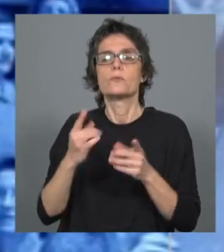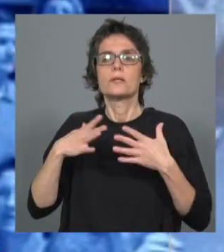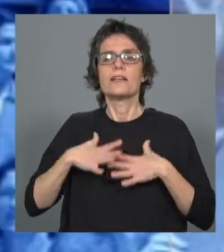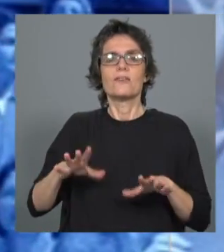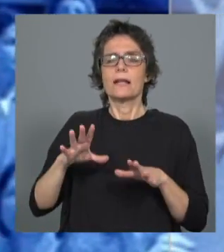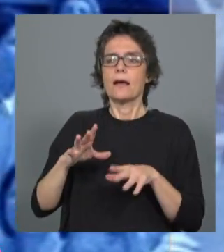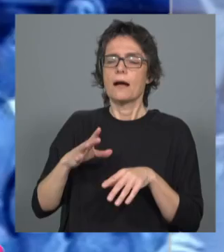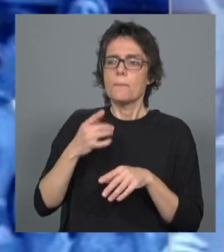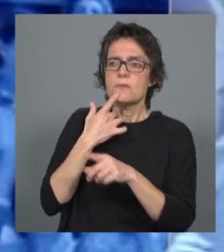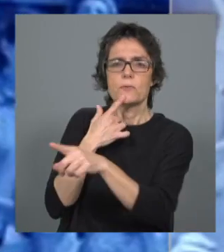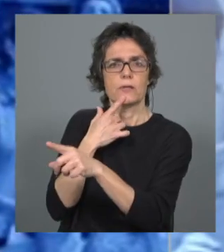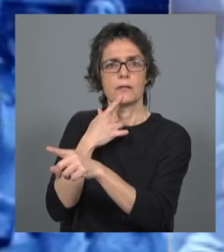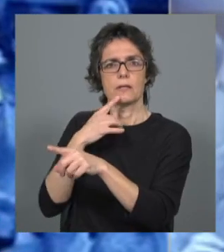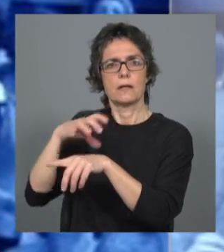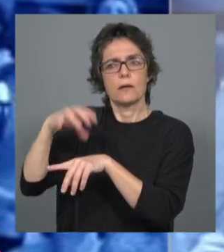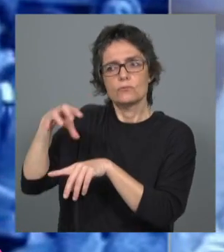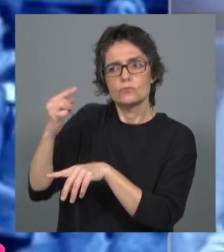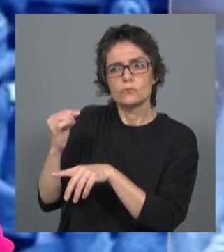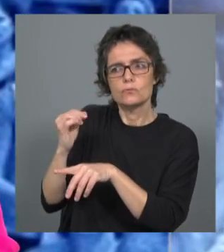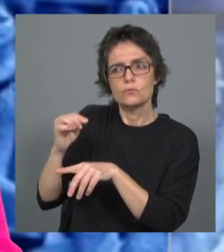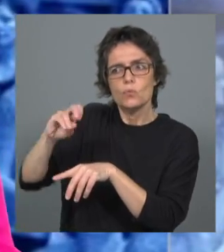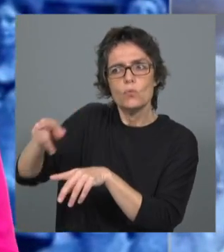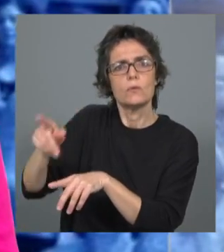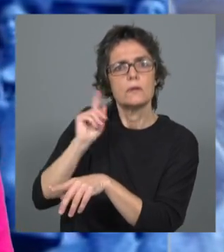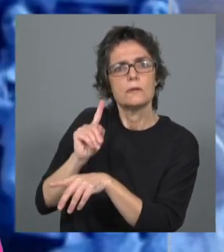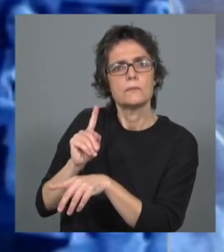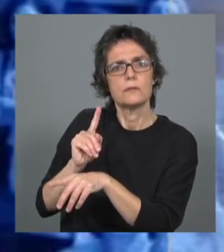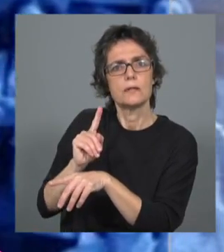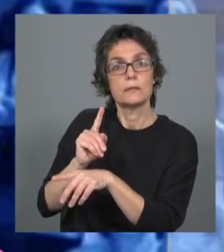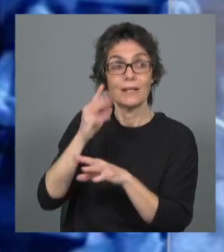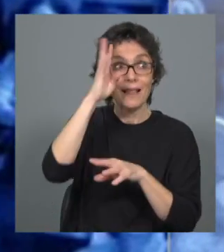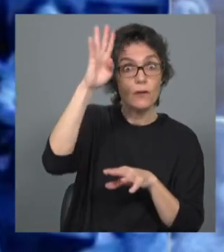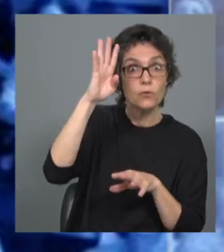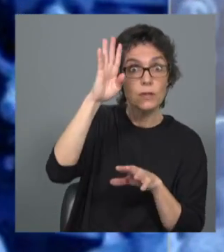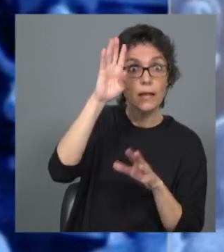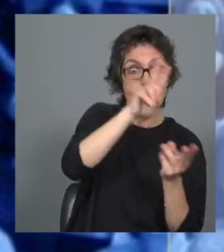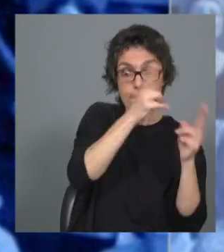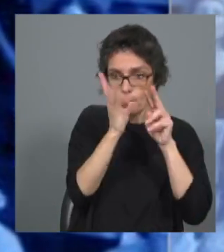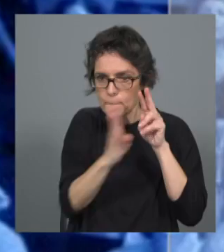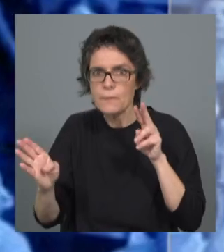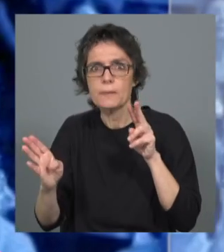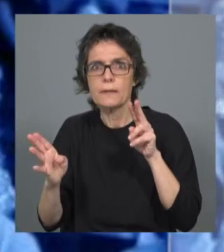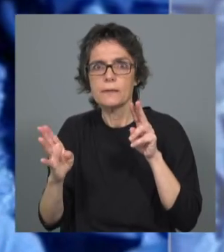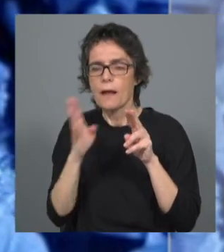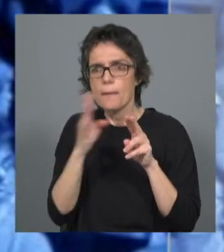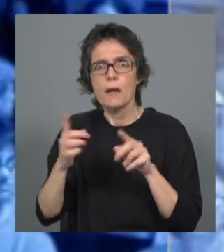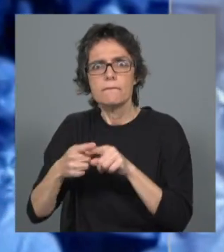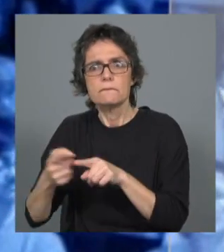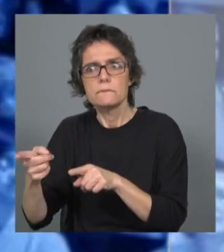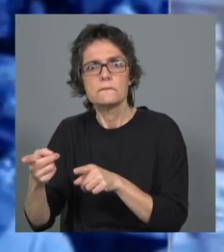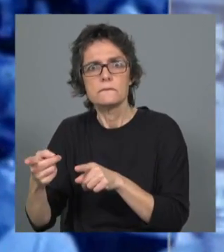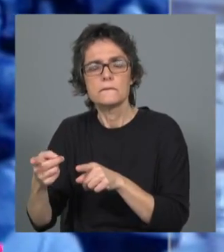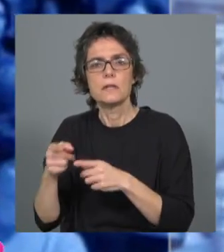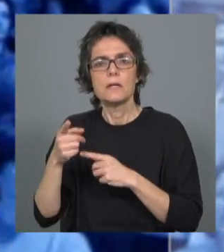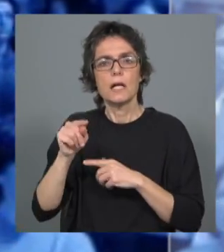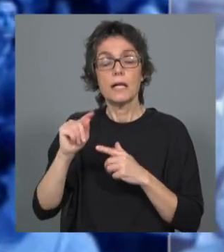tinham descoberto não só a teoria, mas tinham visto a prática. E por isso também. E depois a outra marca, que é a